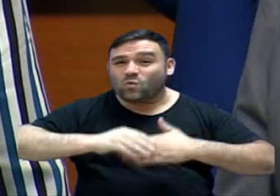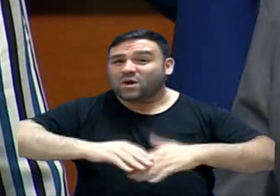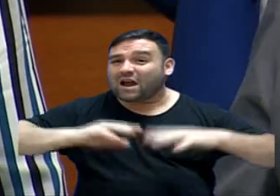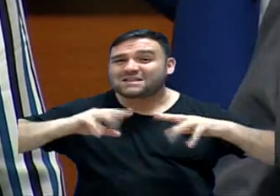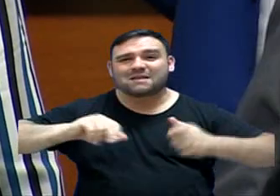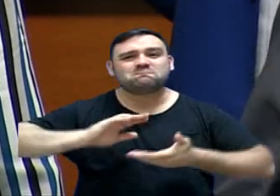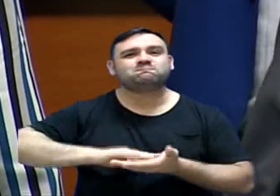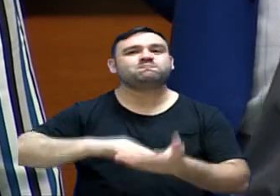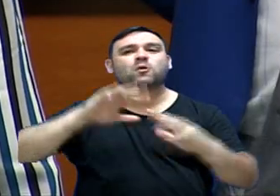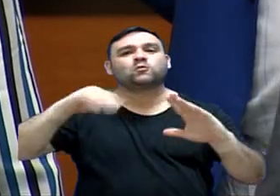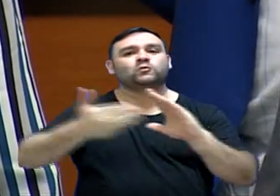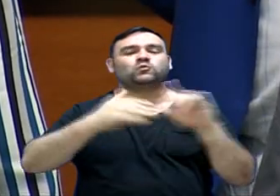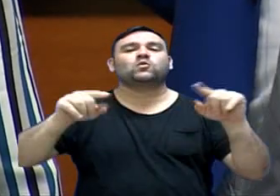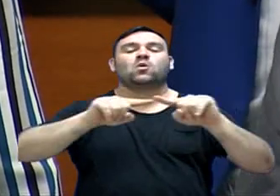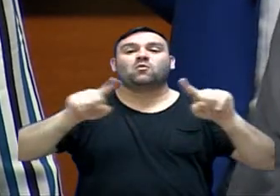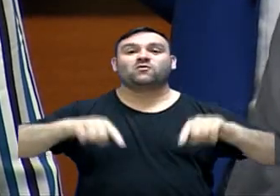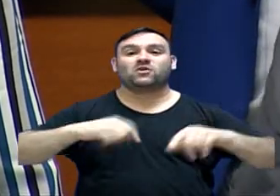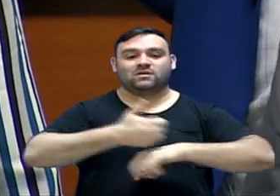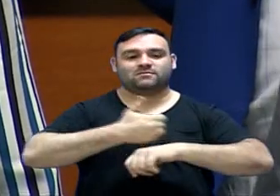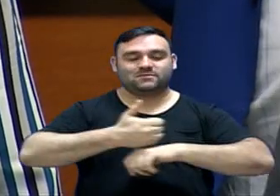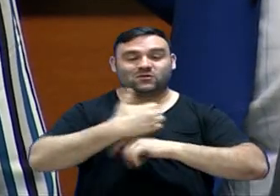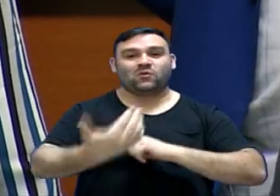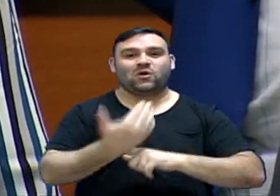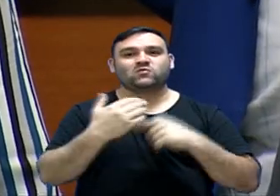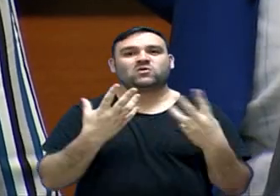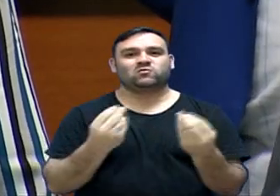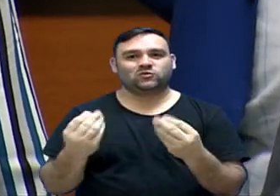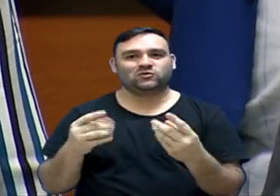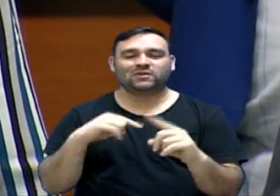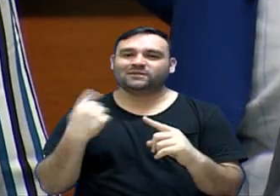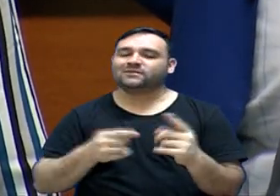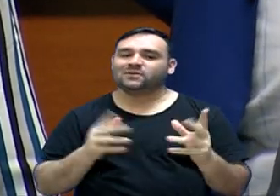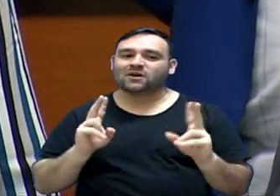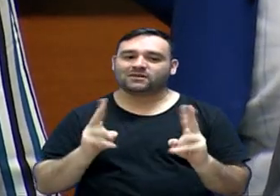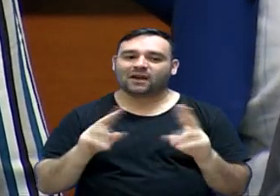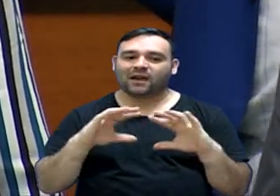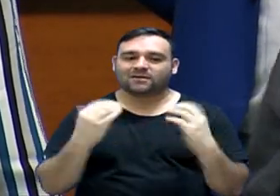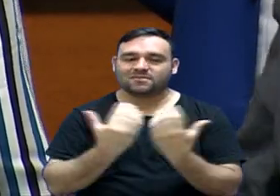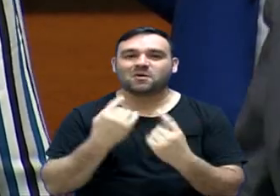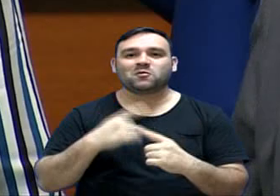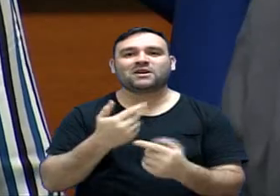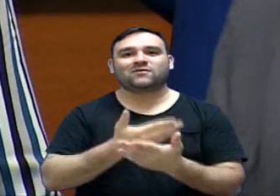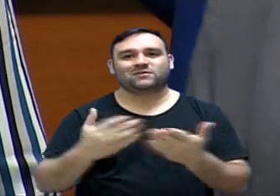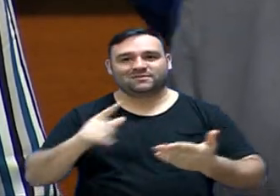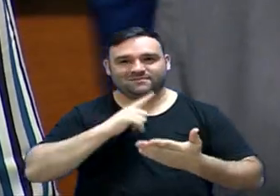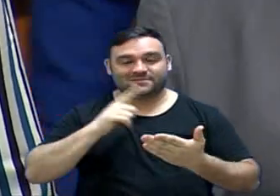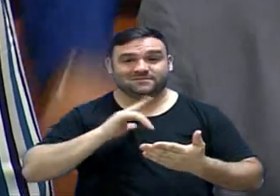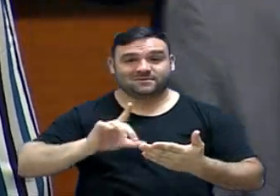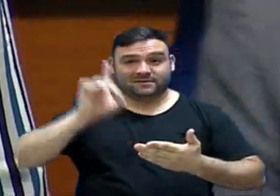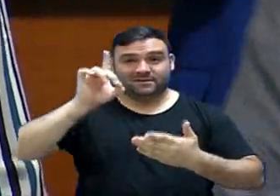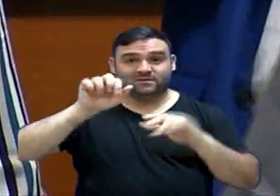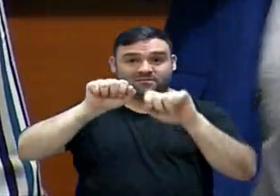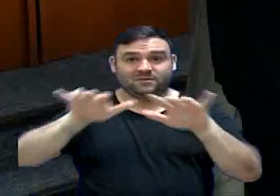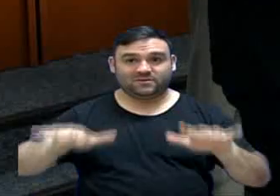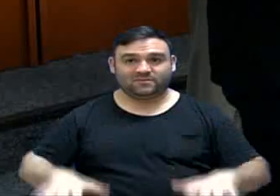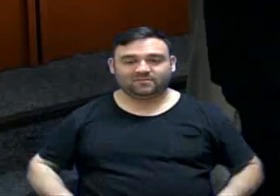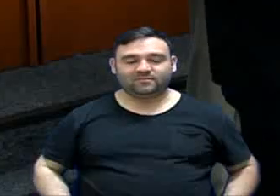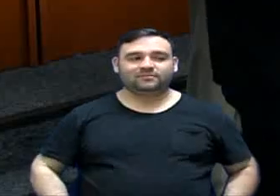profissionais aqui desta casa que ajudam a gente muito, muito. A gente só toca isso aqui porque tem vocês. Que Deus abençoe.